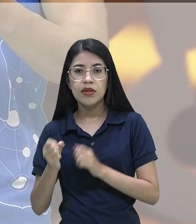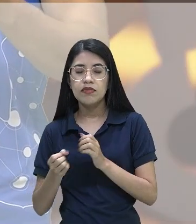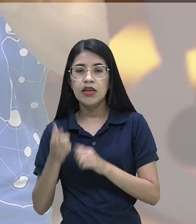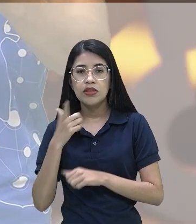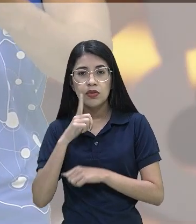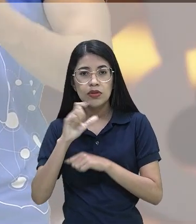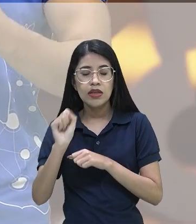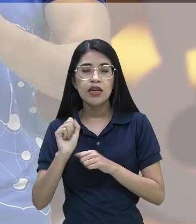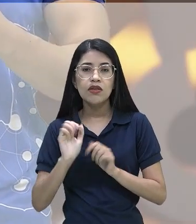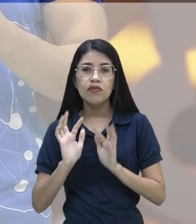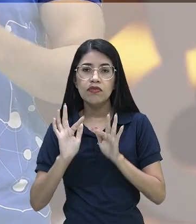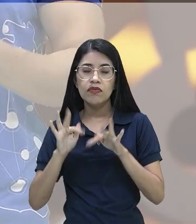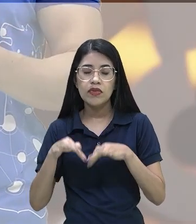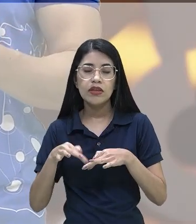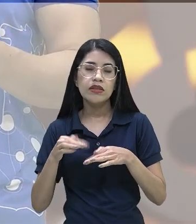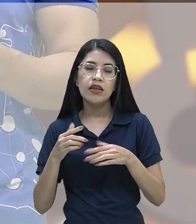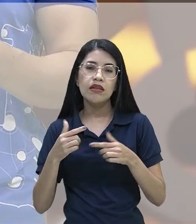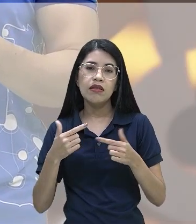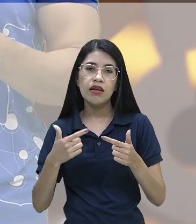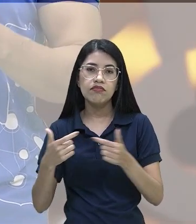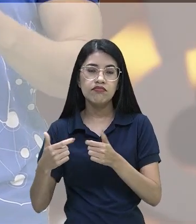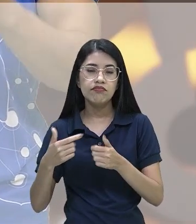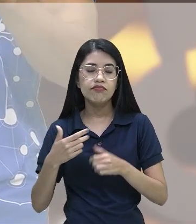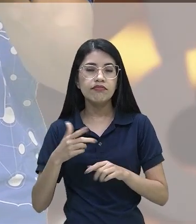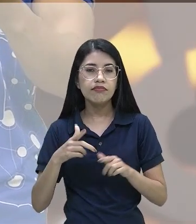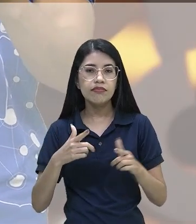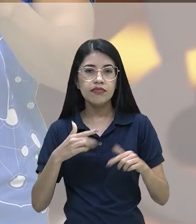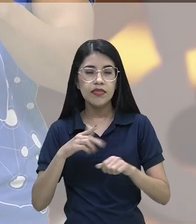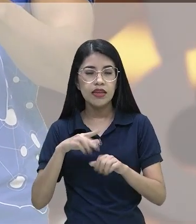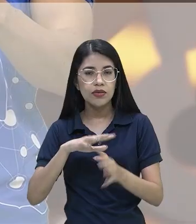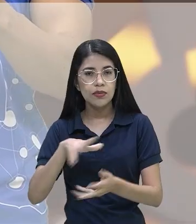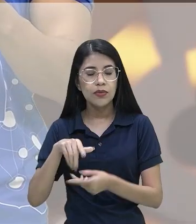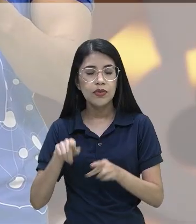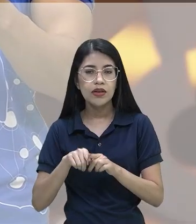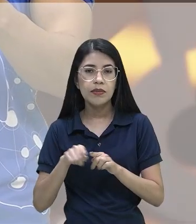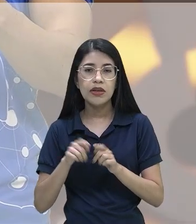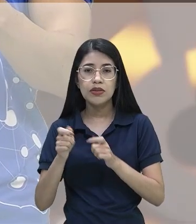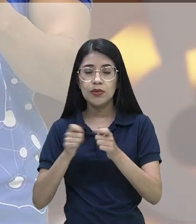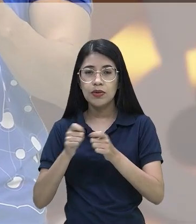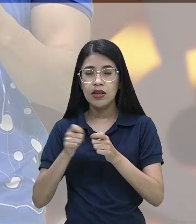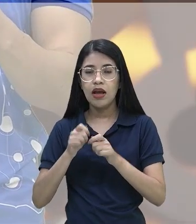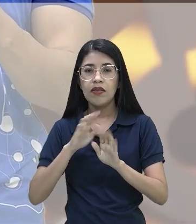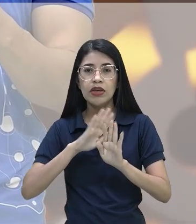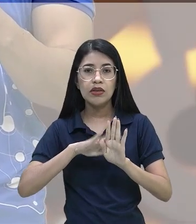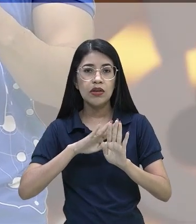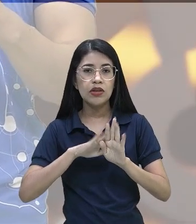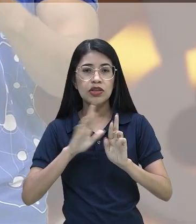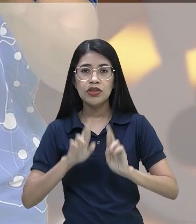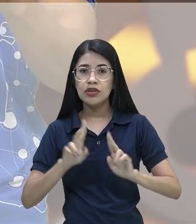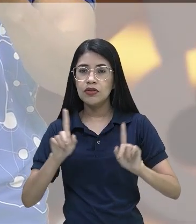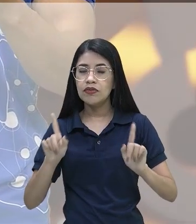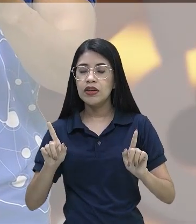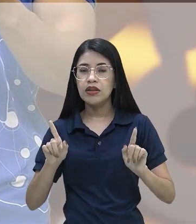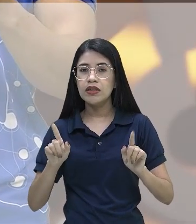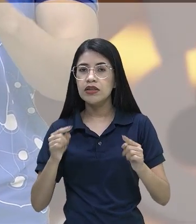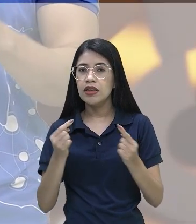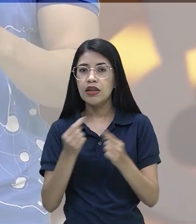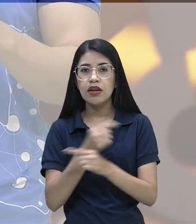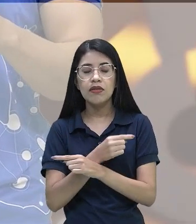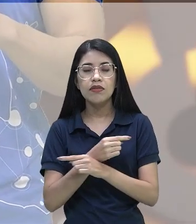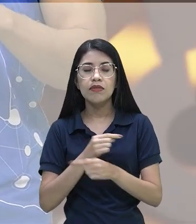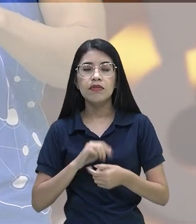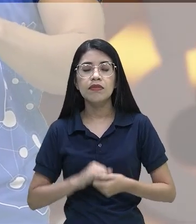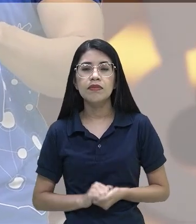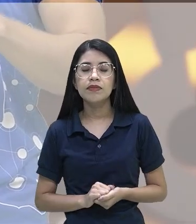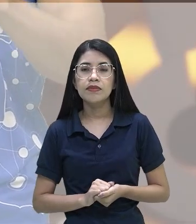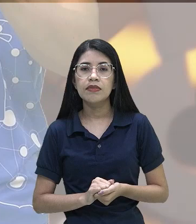ali controlando a geopolítica mundial. Eles tinham ali ideologias opostas, tá certo? Antagônicas,